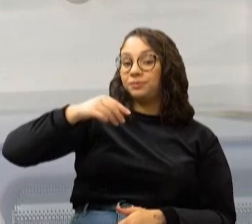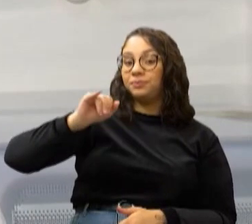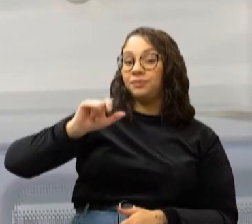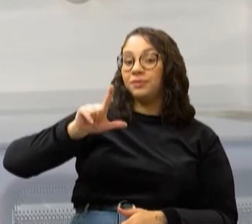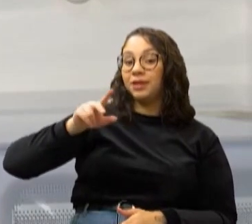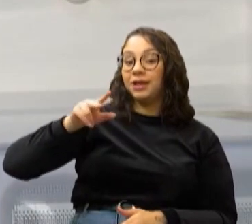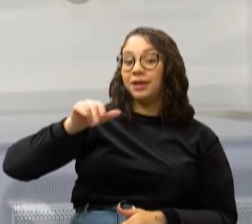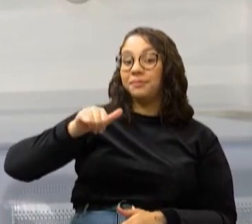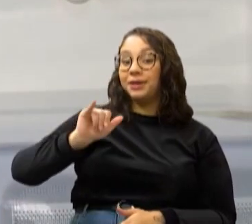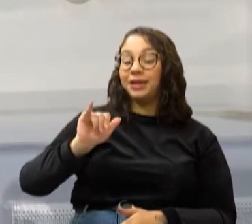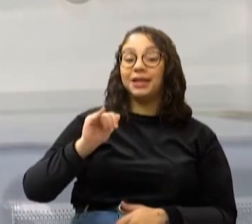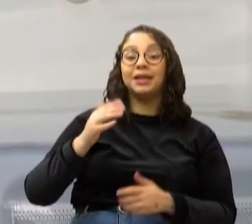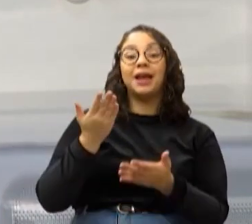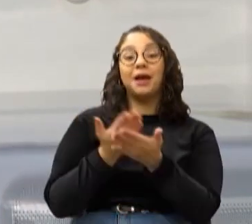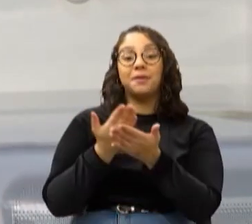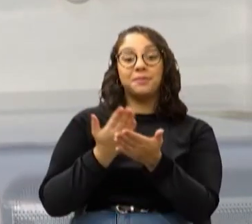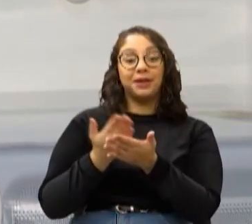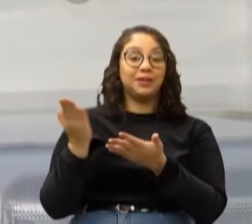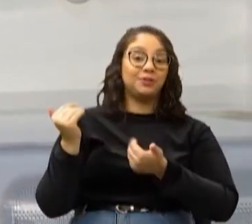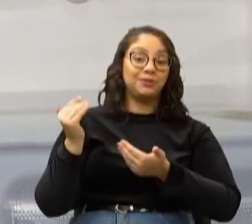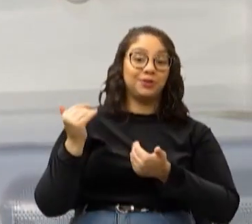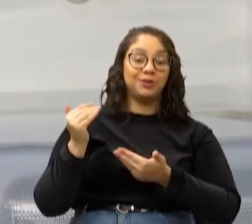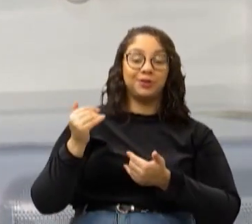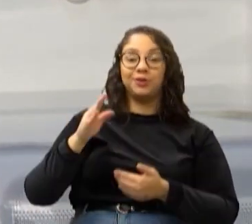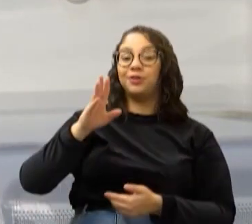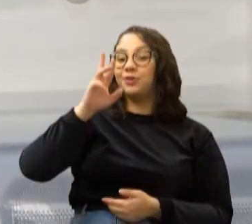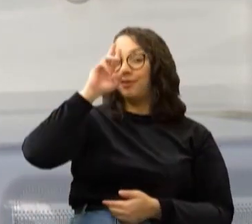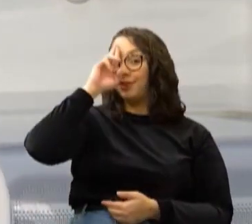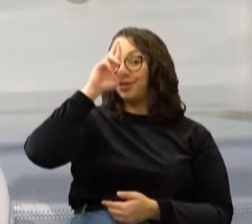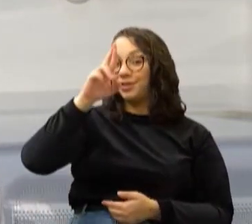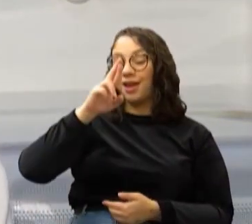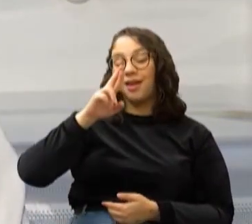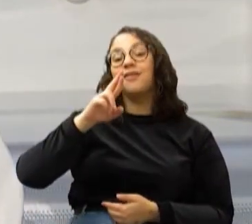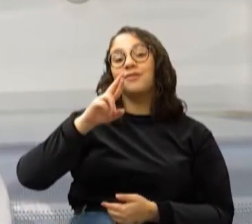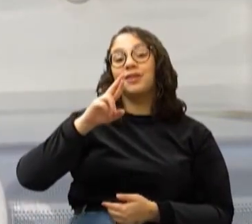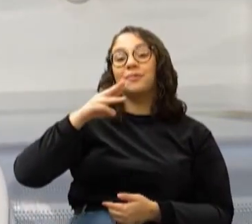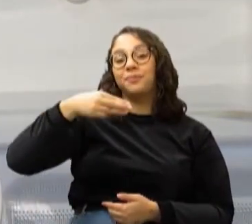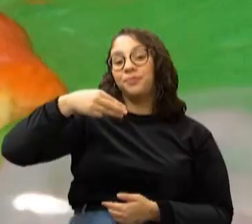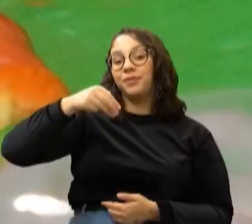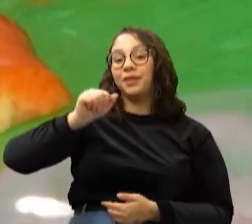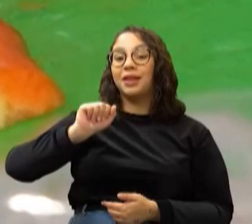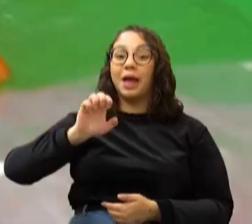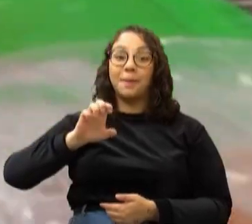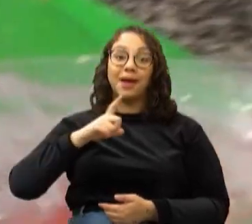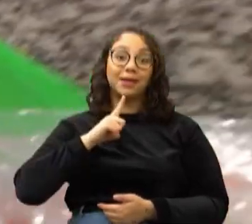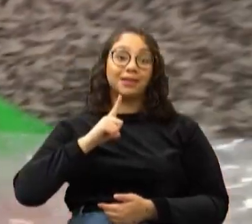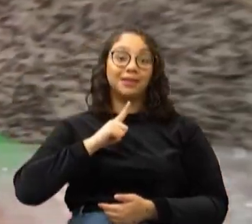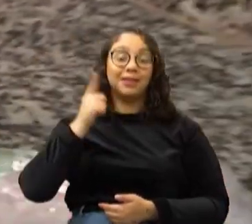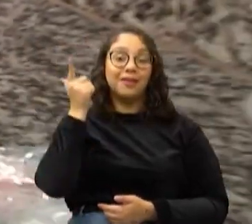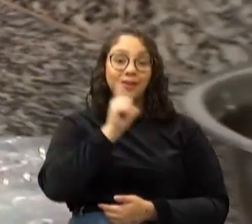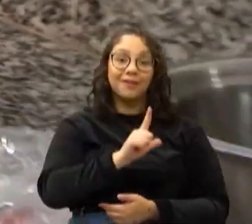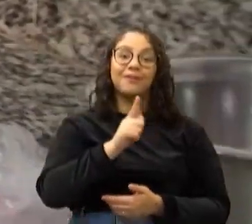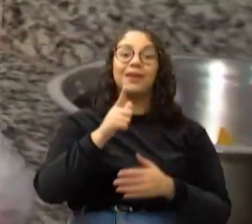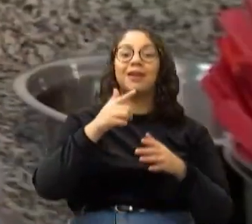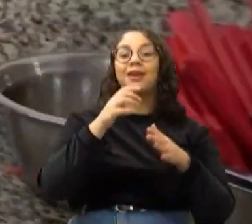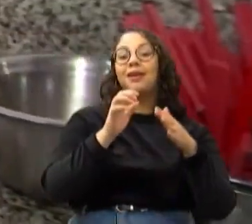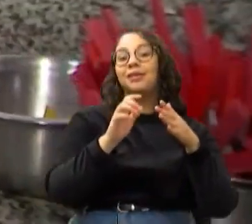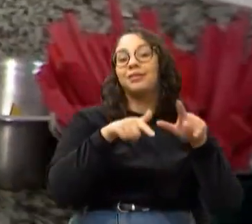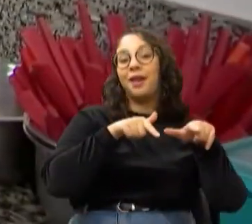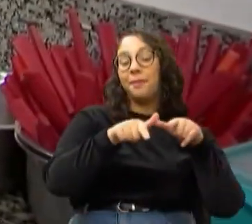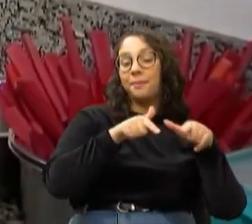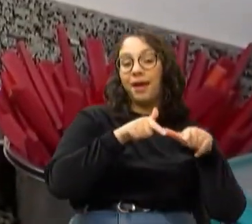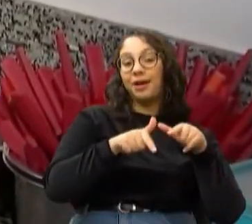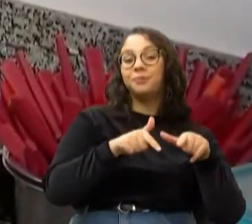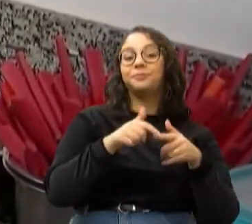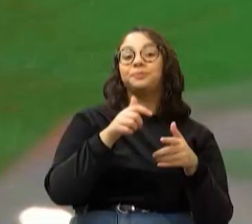A Emily, que participou do projeto Jovem Chefe do Mãe Maria Rosa, conseguiu um emprego em um hotel de